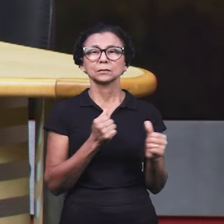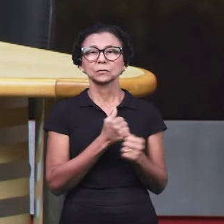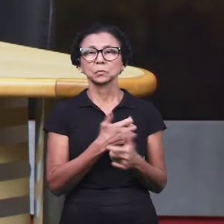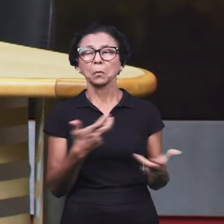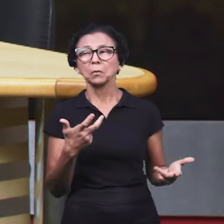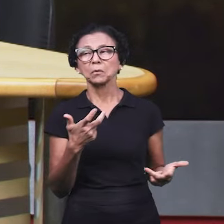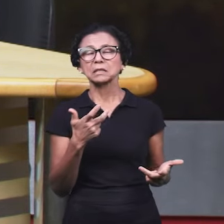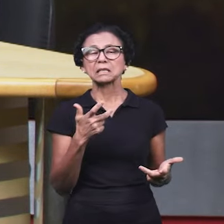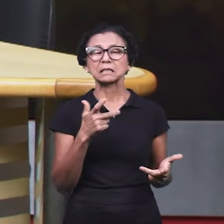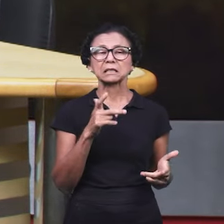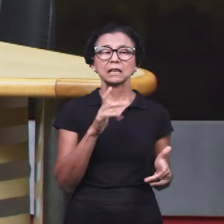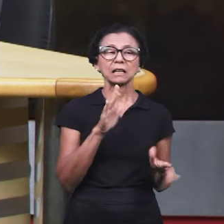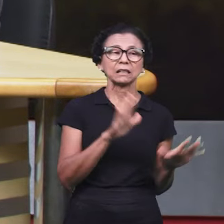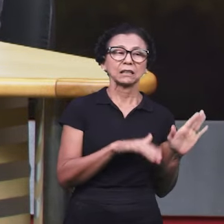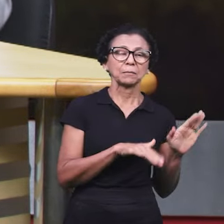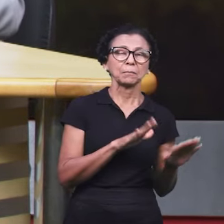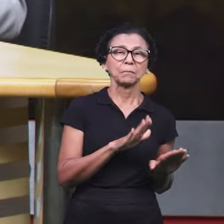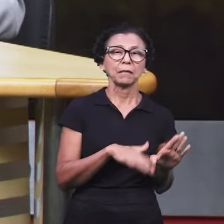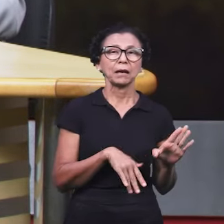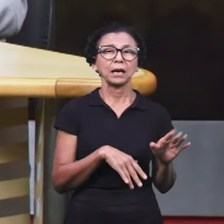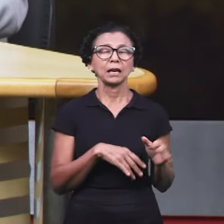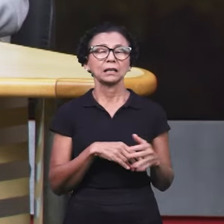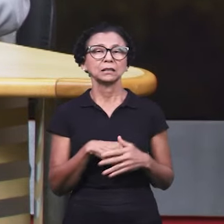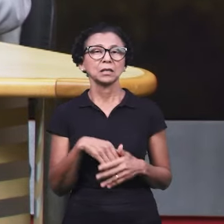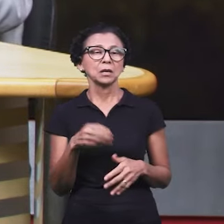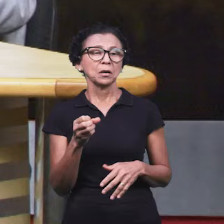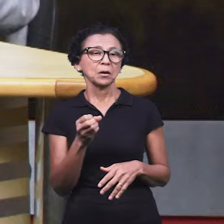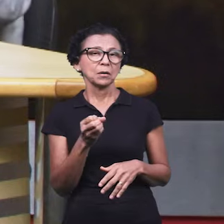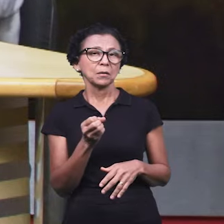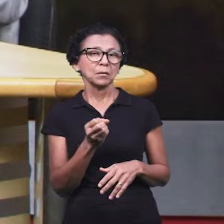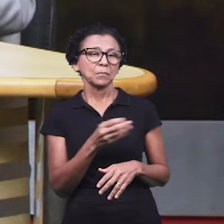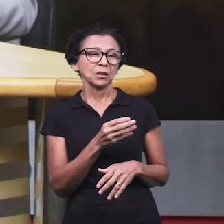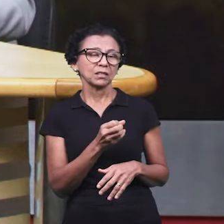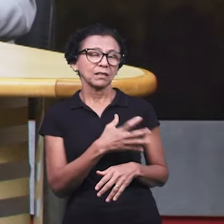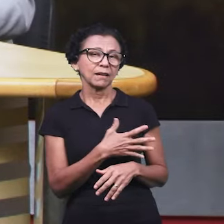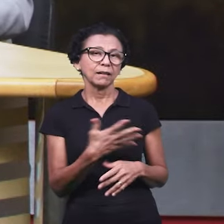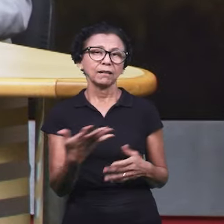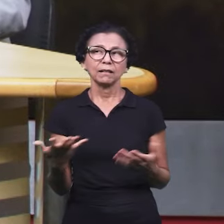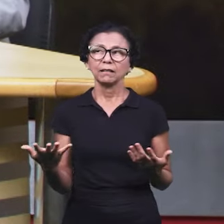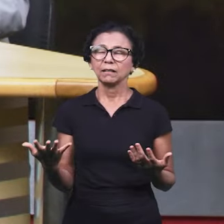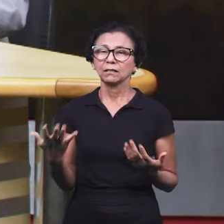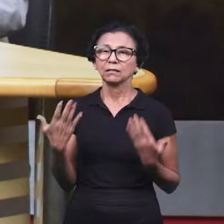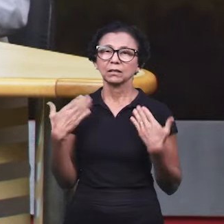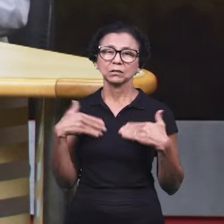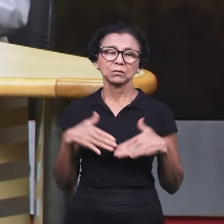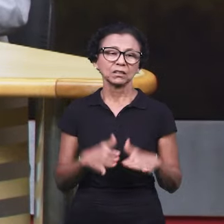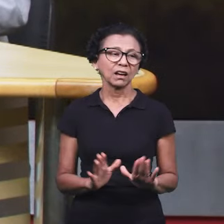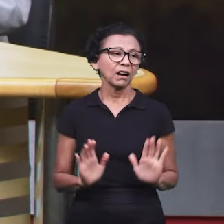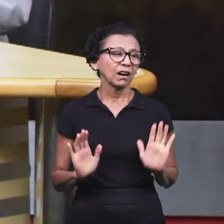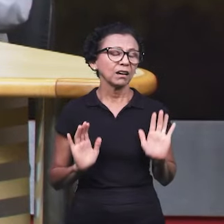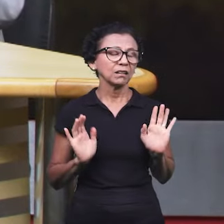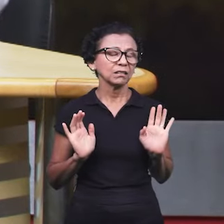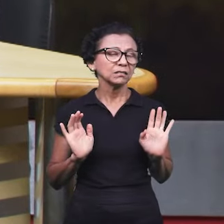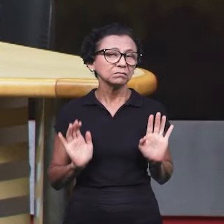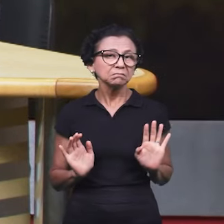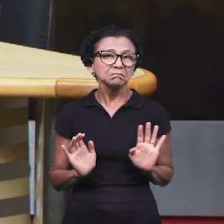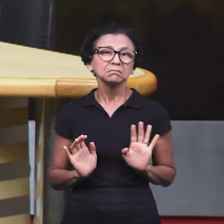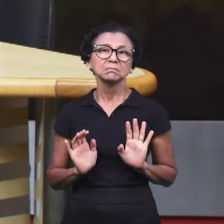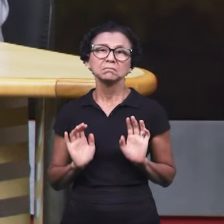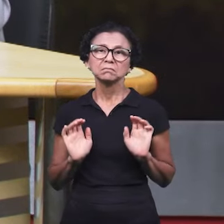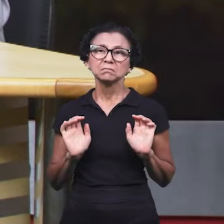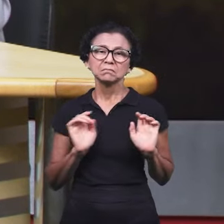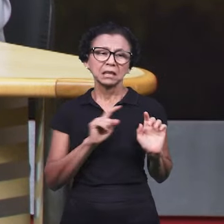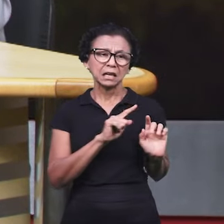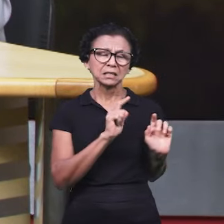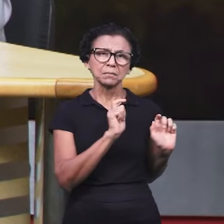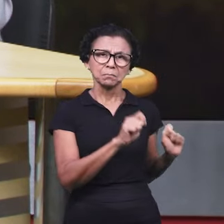relativa aquilo que se torna moda aquilo que se torna prática comum né isso isso eh isso pode mudar do